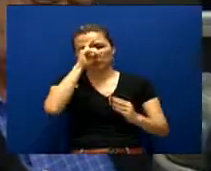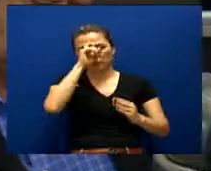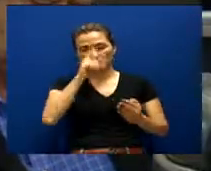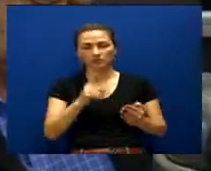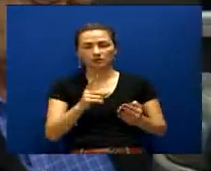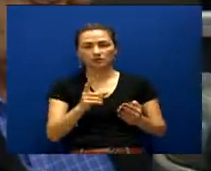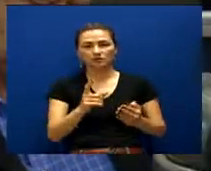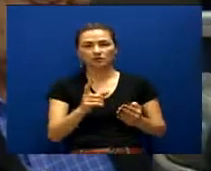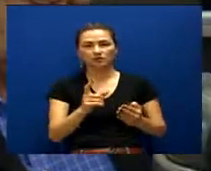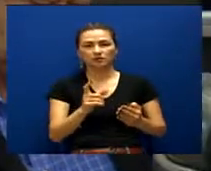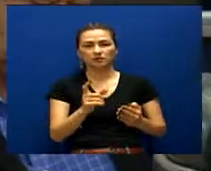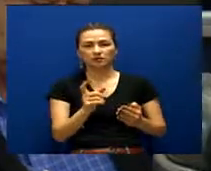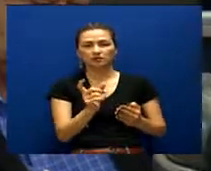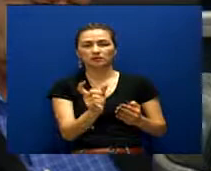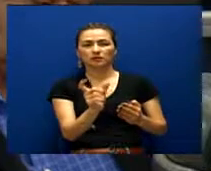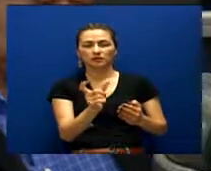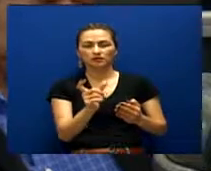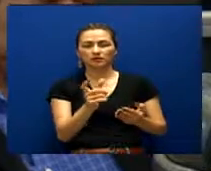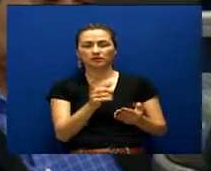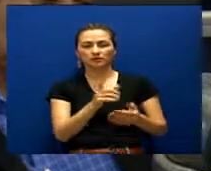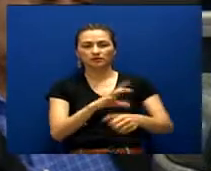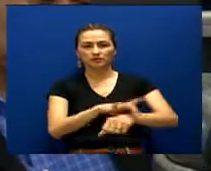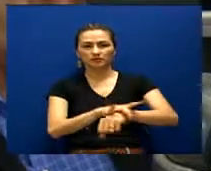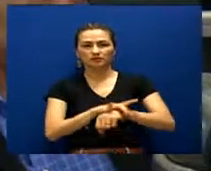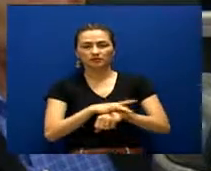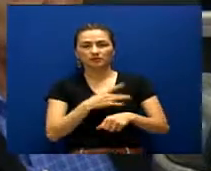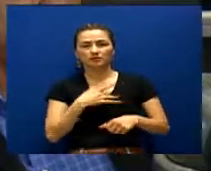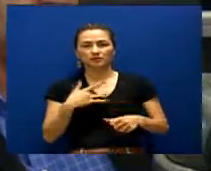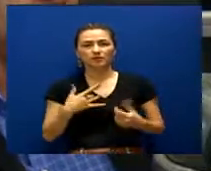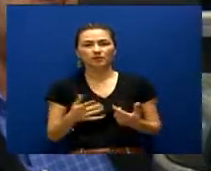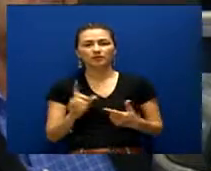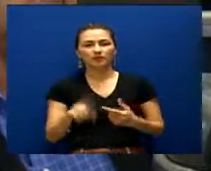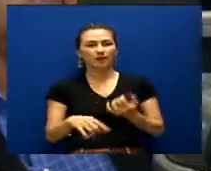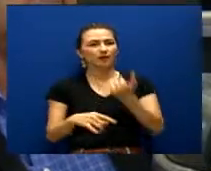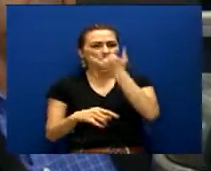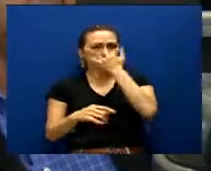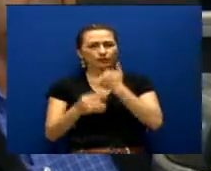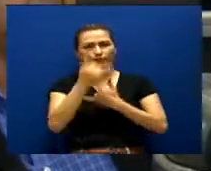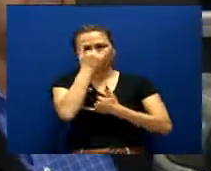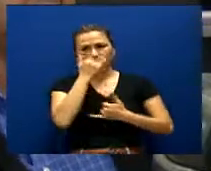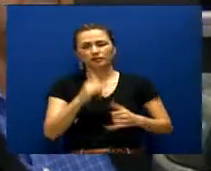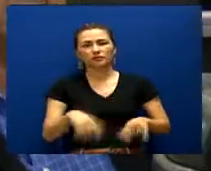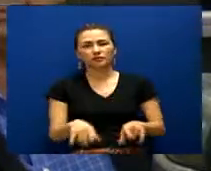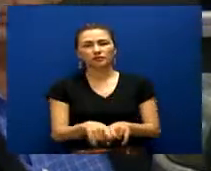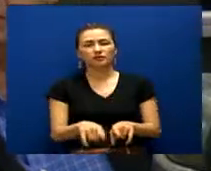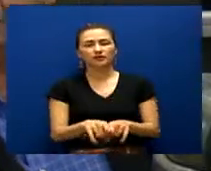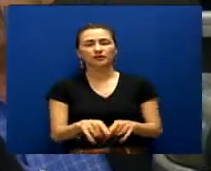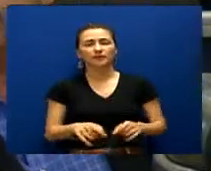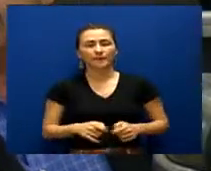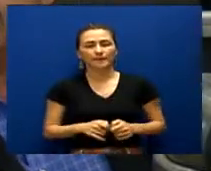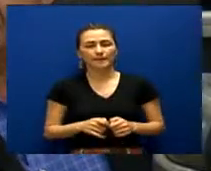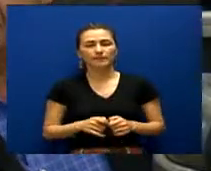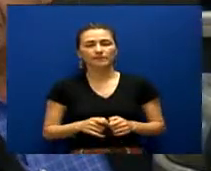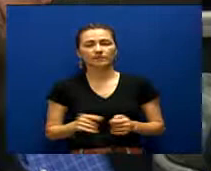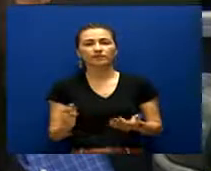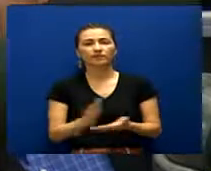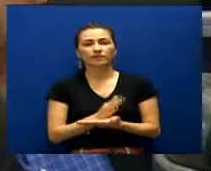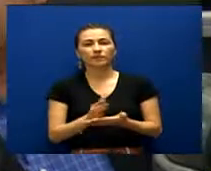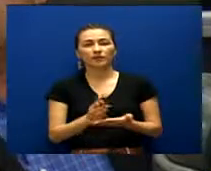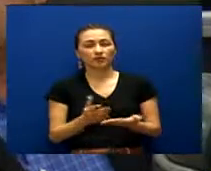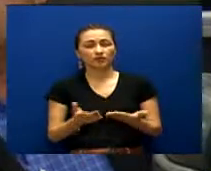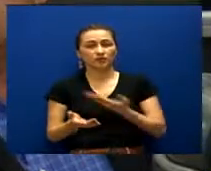da Santa Casa. São vítimas, né? São vítimas também. E eu tenho pessoas ligadas a mim intimamente e que foram vítimas e que,